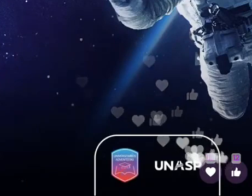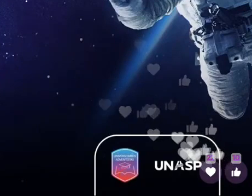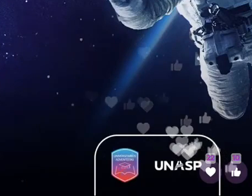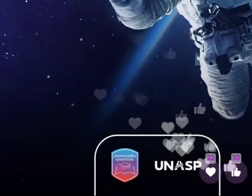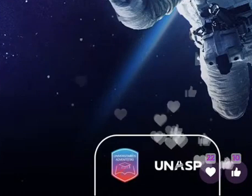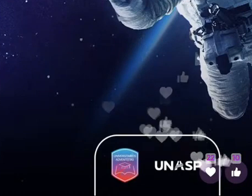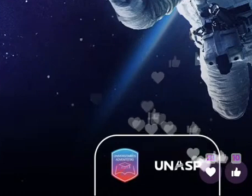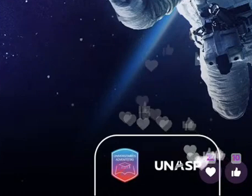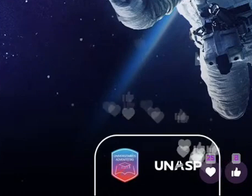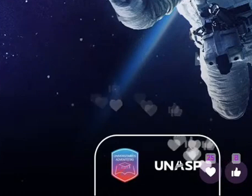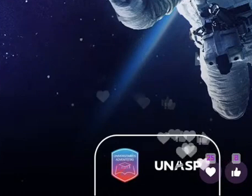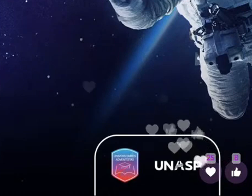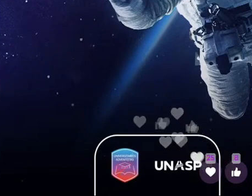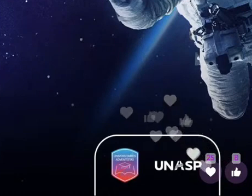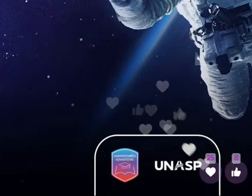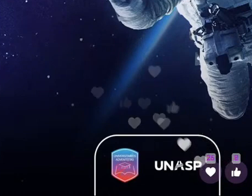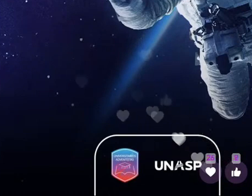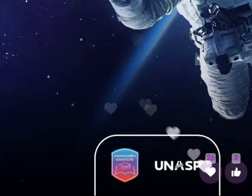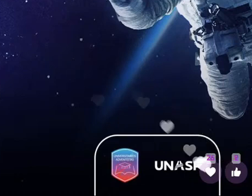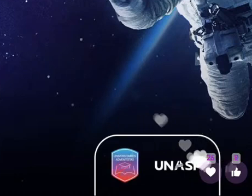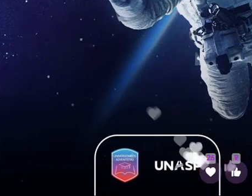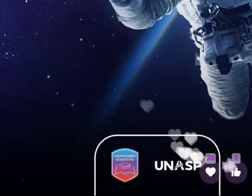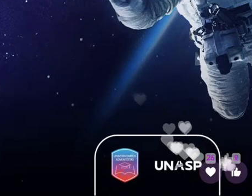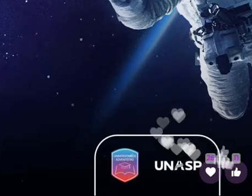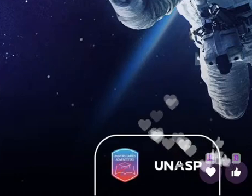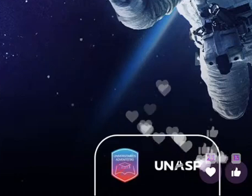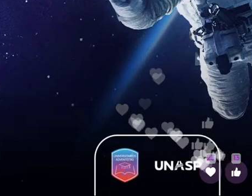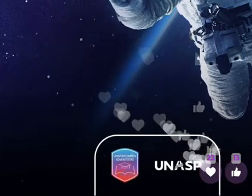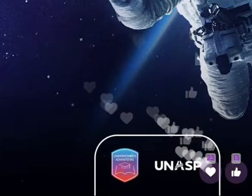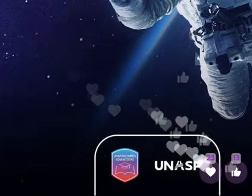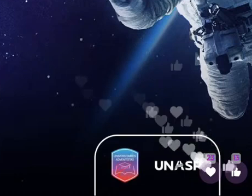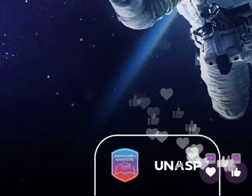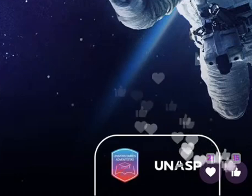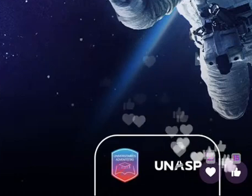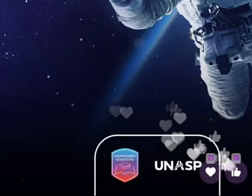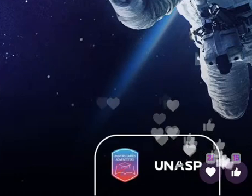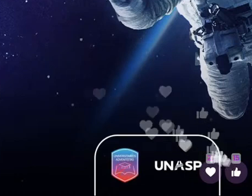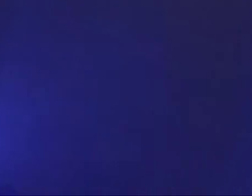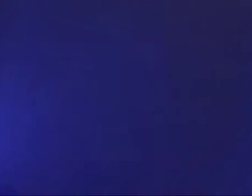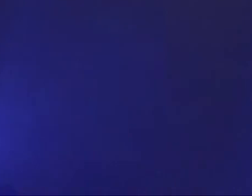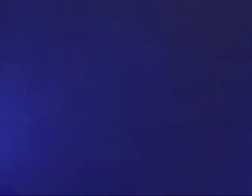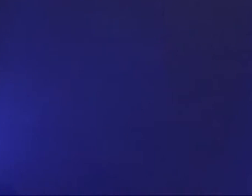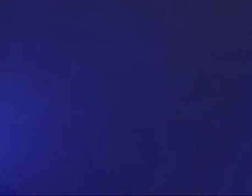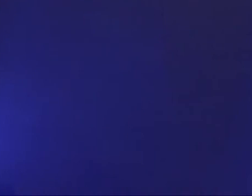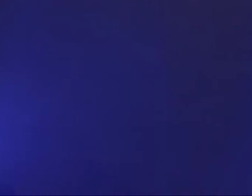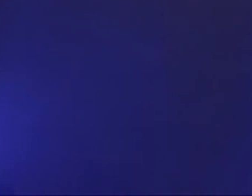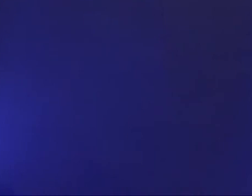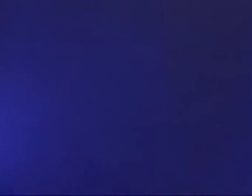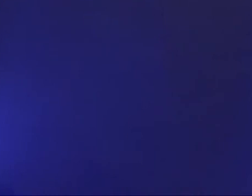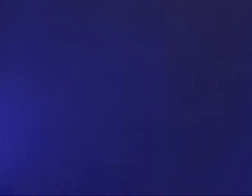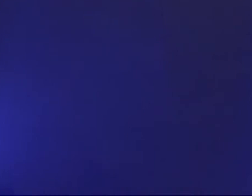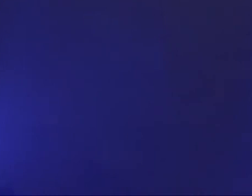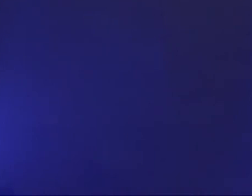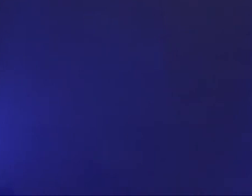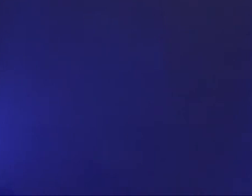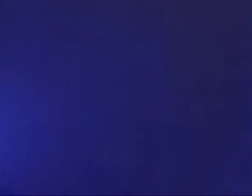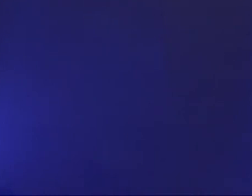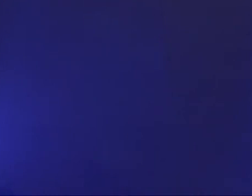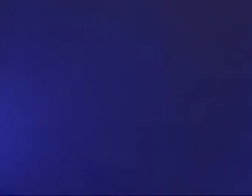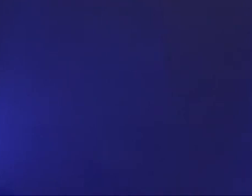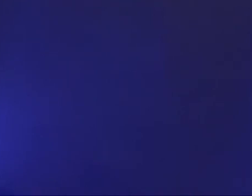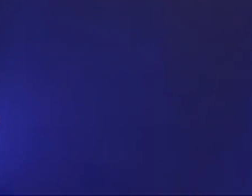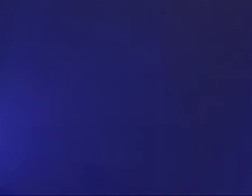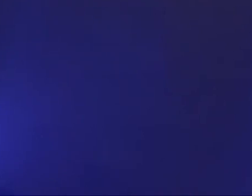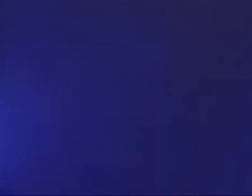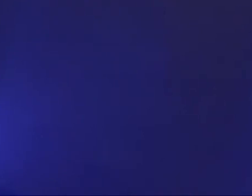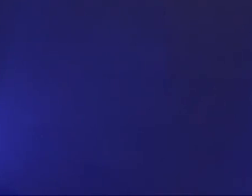um cadastro também para você participar, e esse cadastro obviamente é feito com o seu nome, com o seu sobrenome e